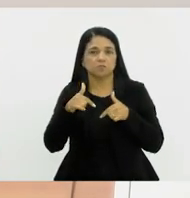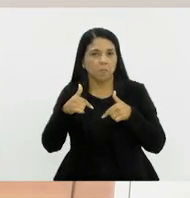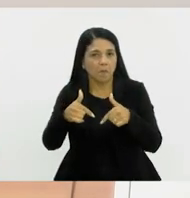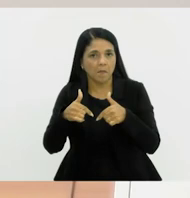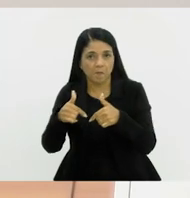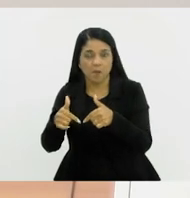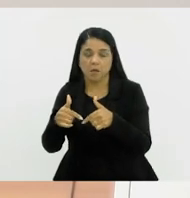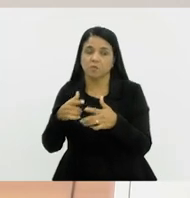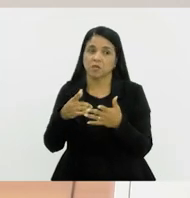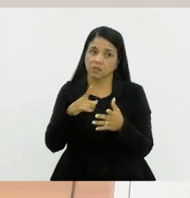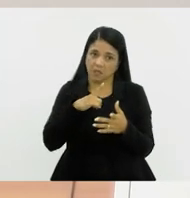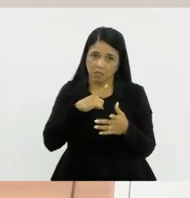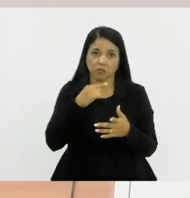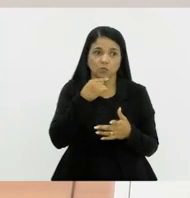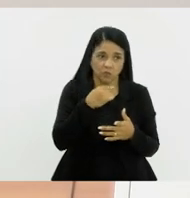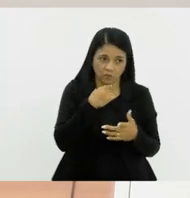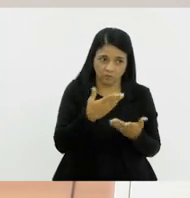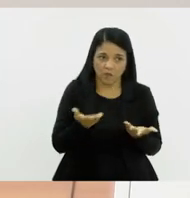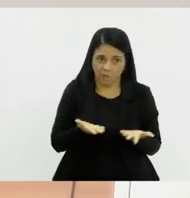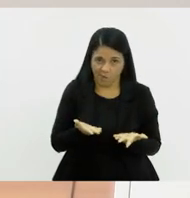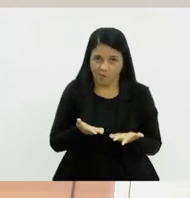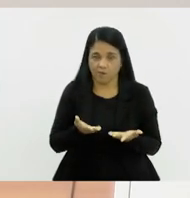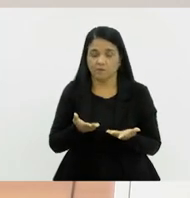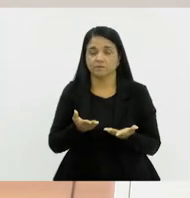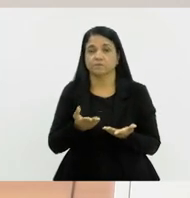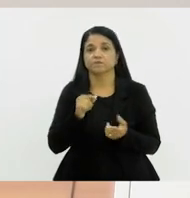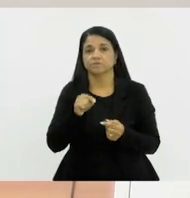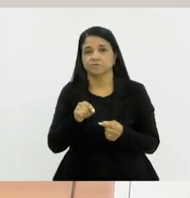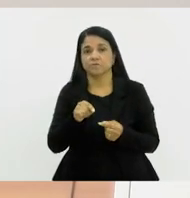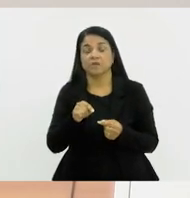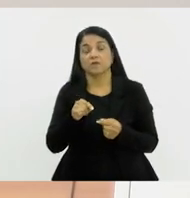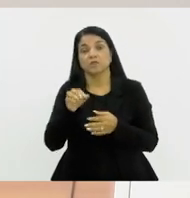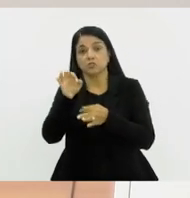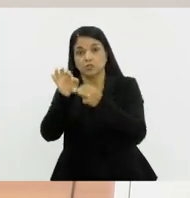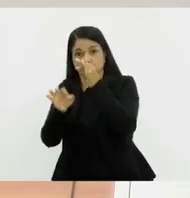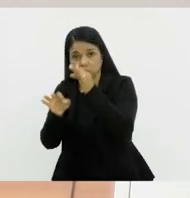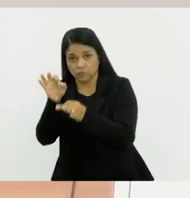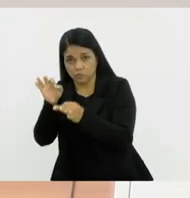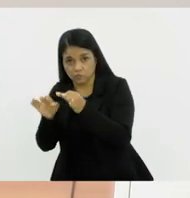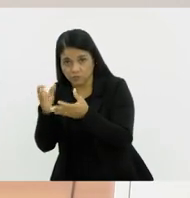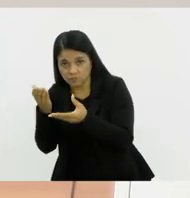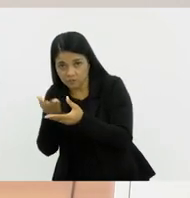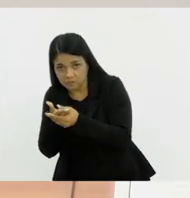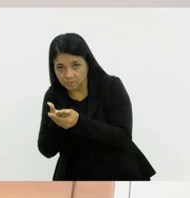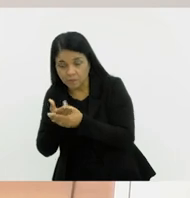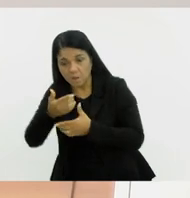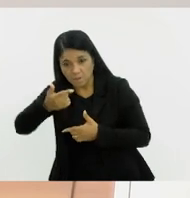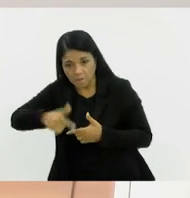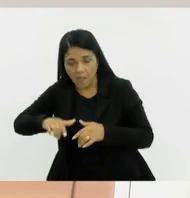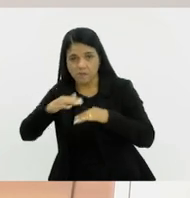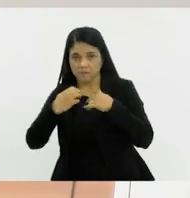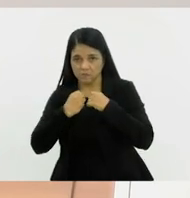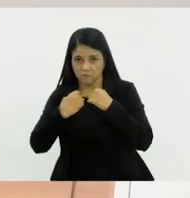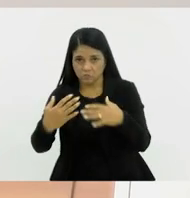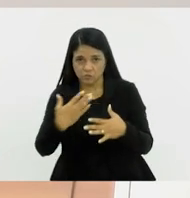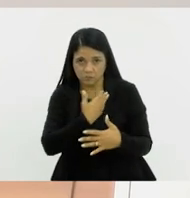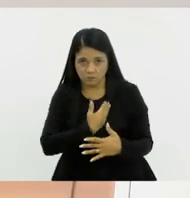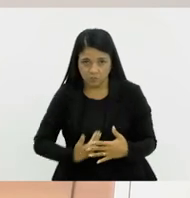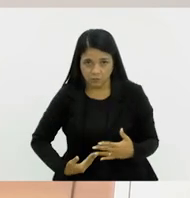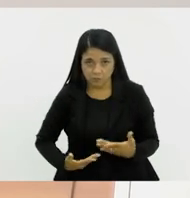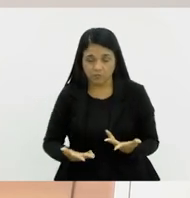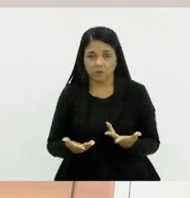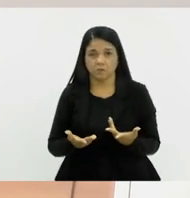que o senhor tem. Isso vai gerar em sede judicial a realização de outras audiências,